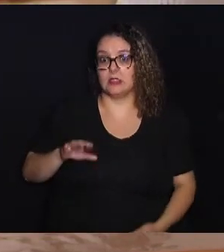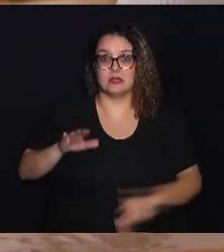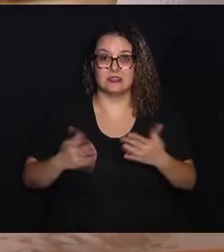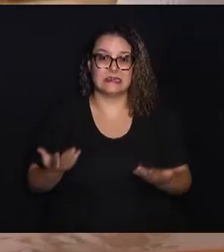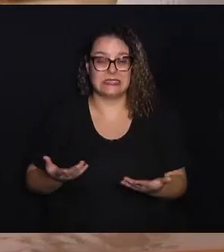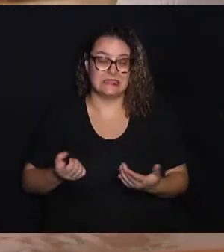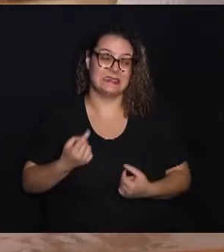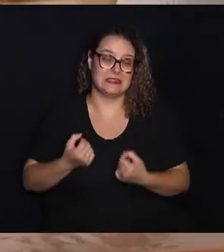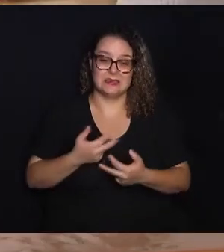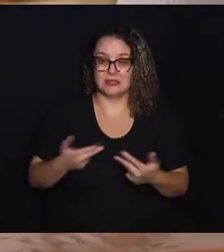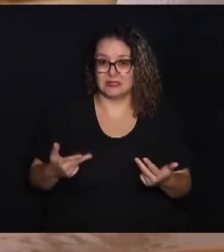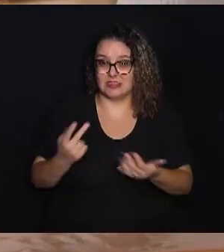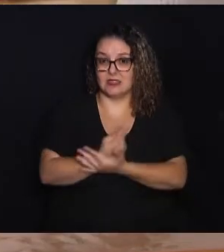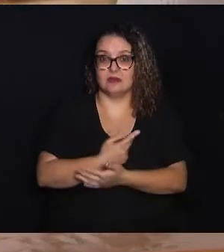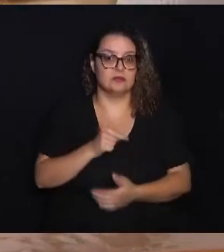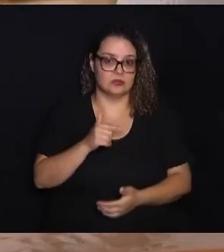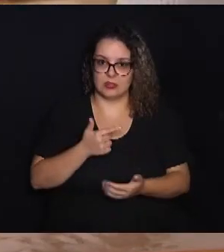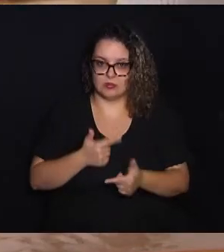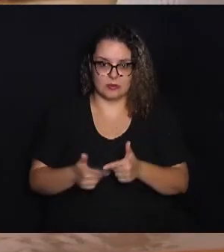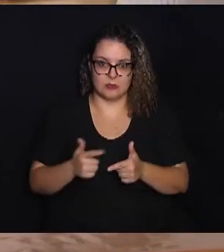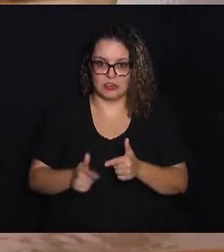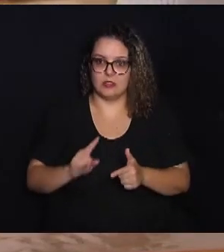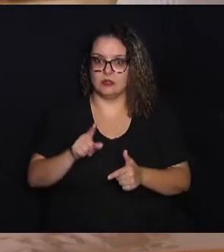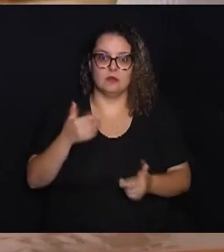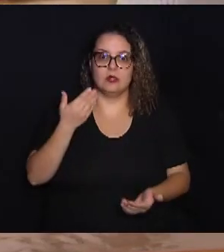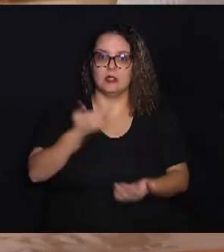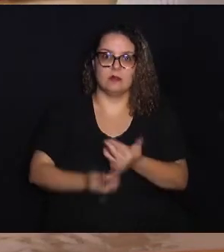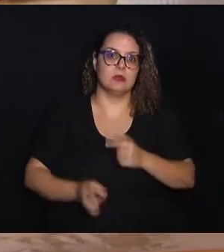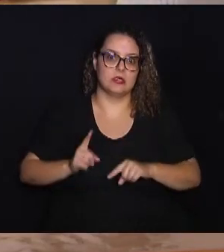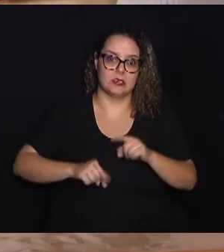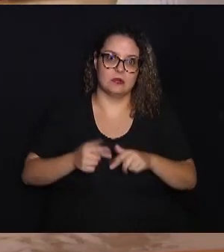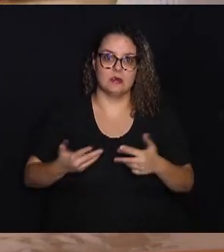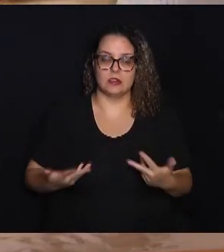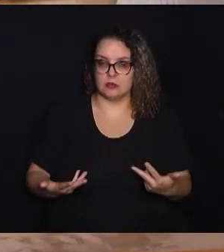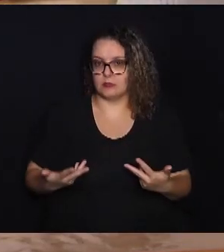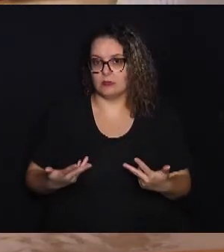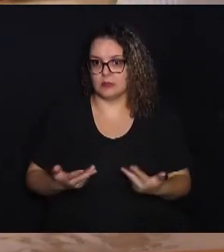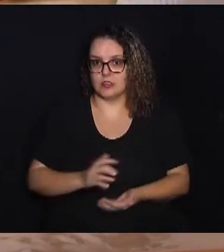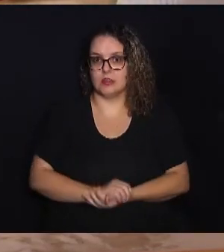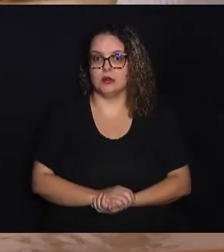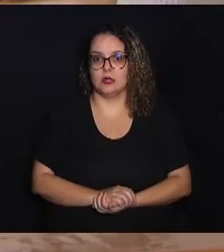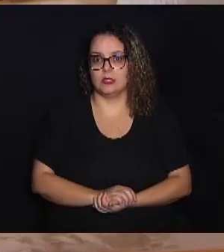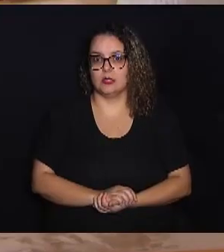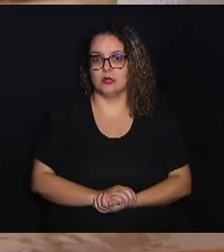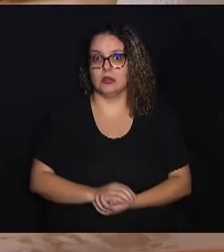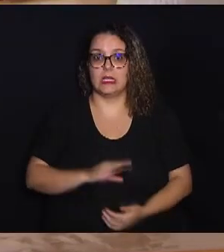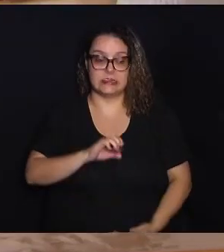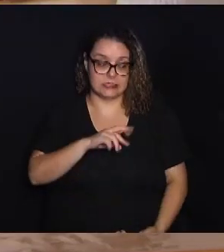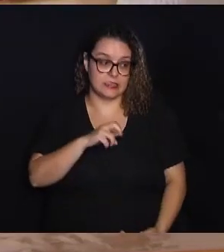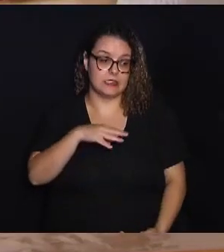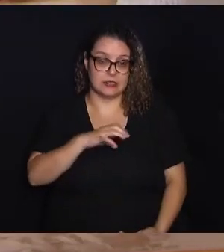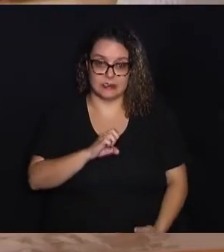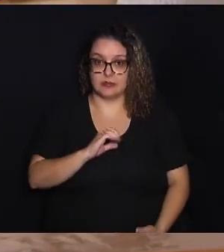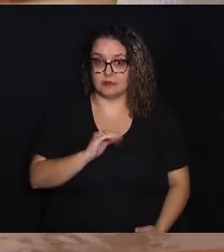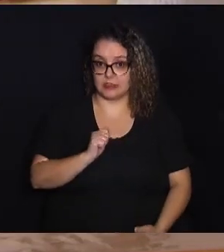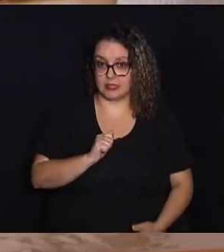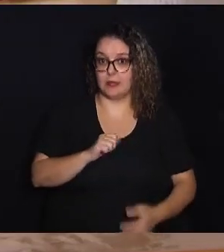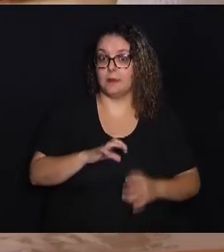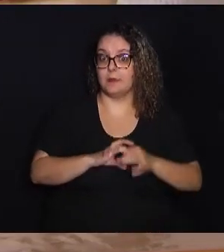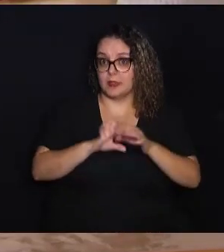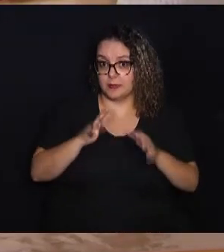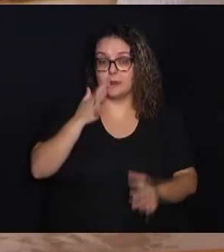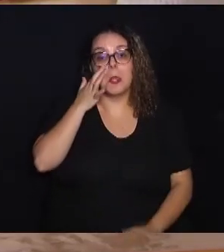criar. Sim, com certeza. É importante. No caso até da combinação desse azul e